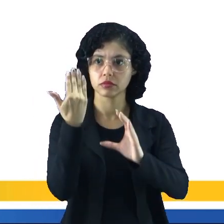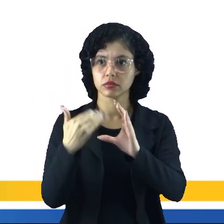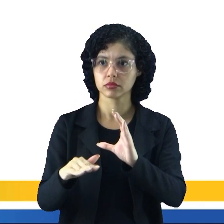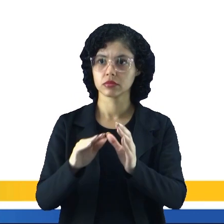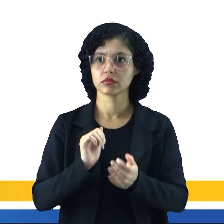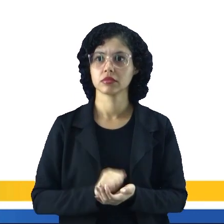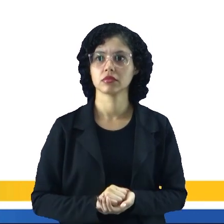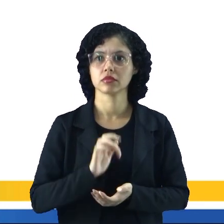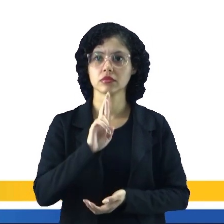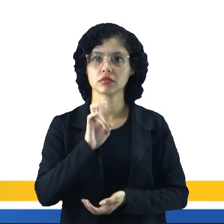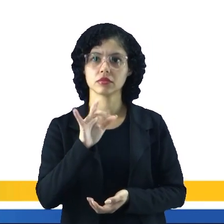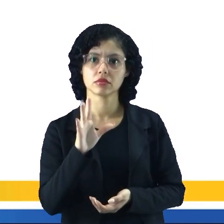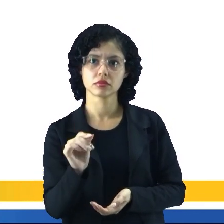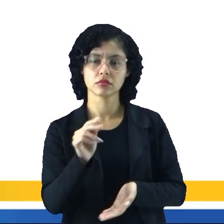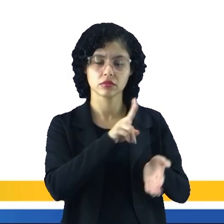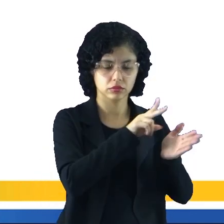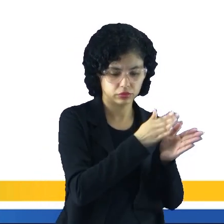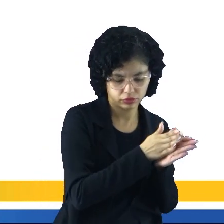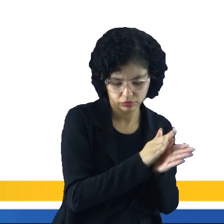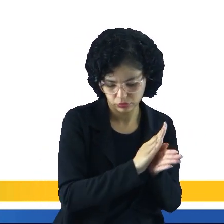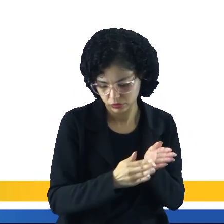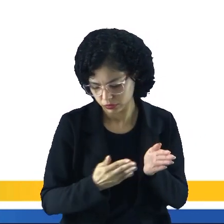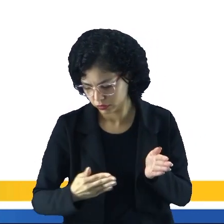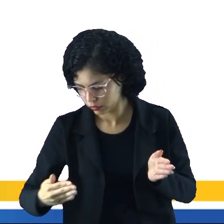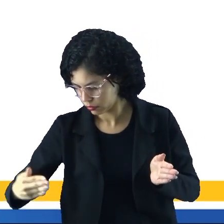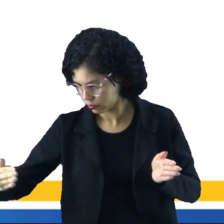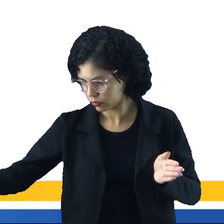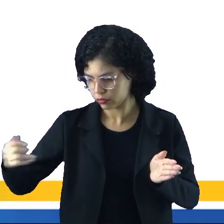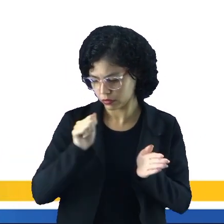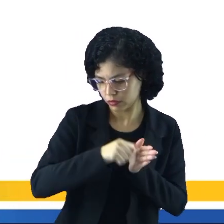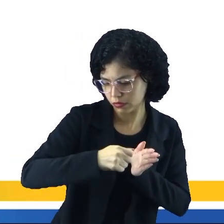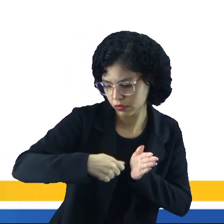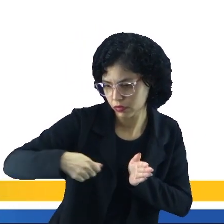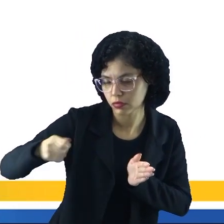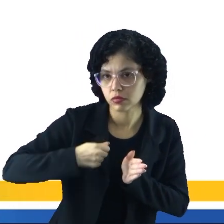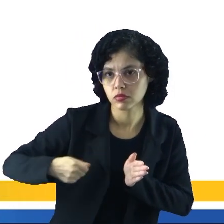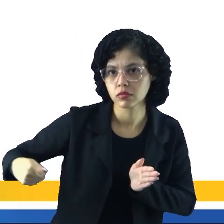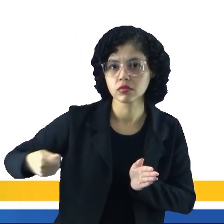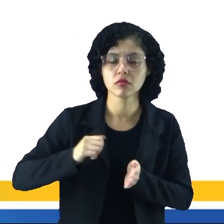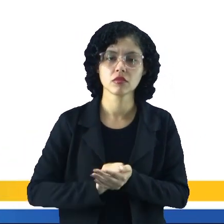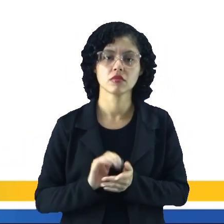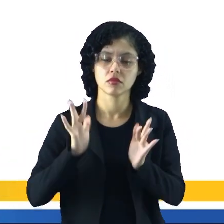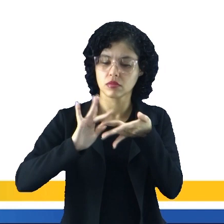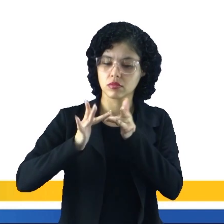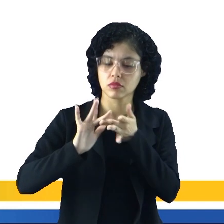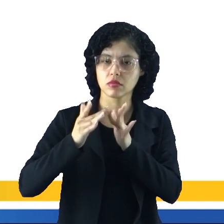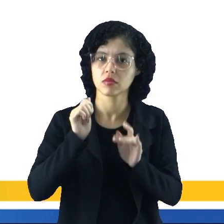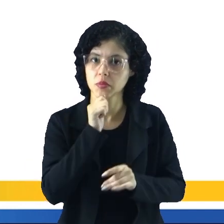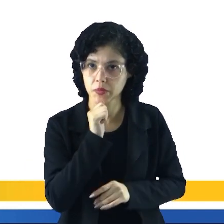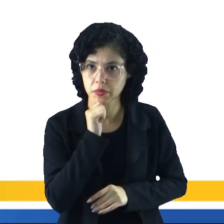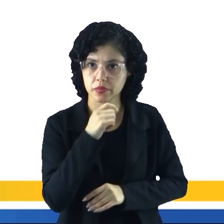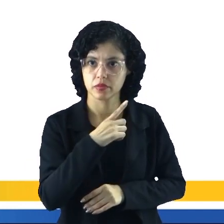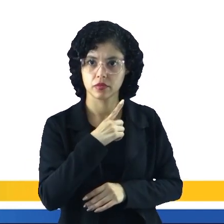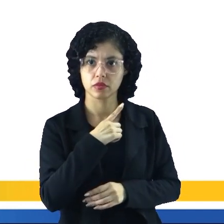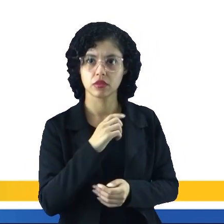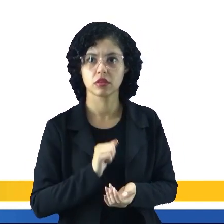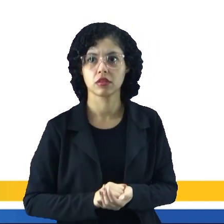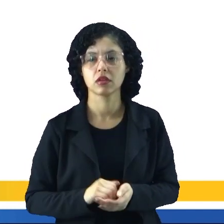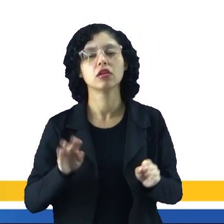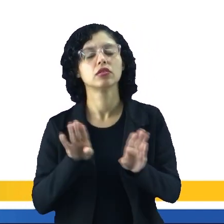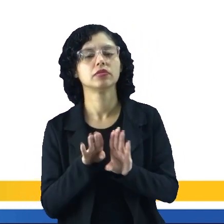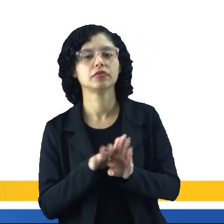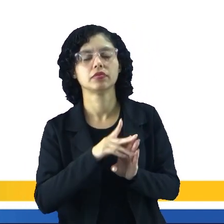mensagens em rolos de papiro que eram enviados a uma espécie de rede de contatos então